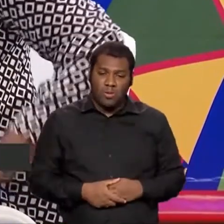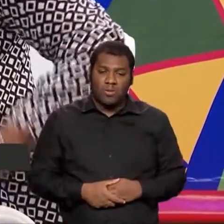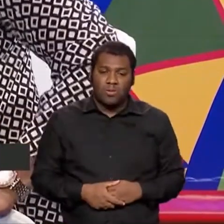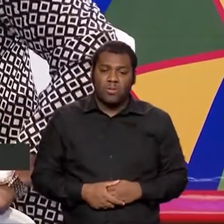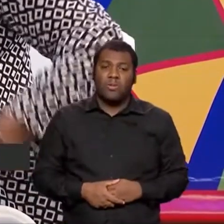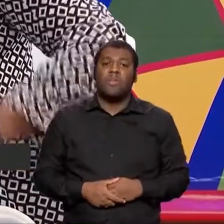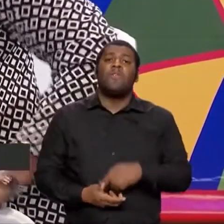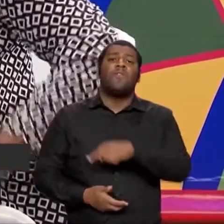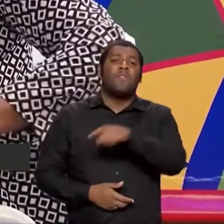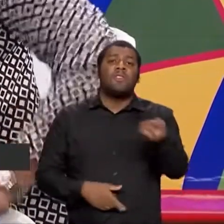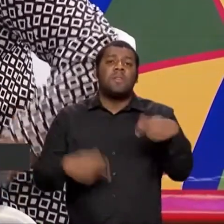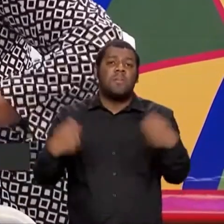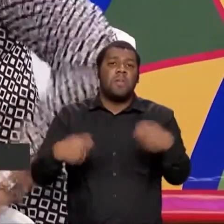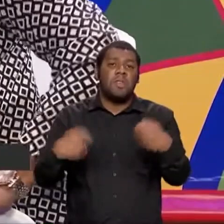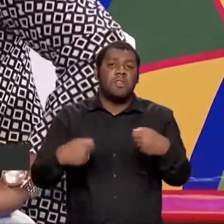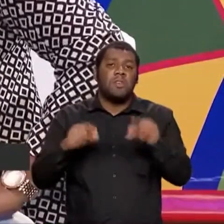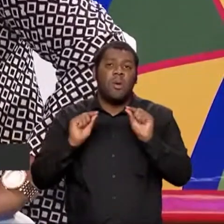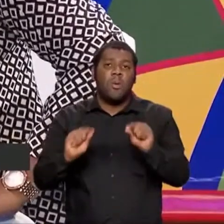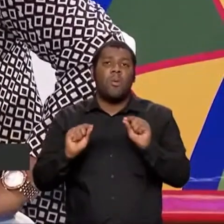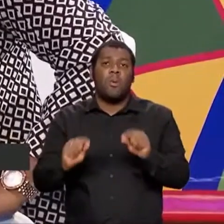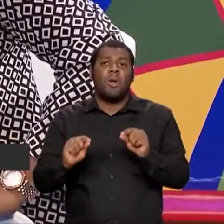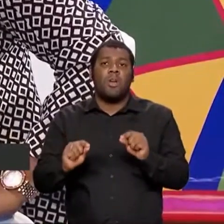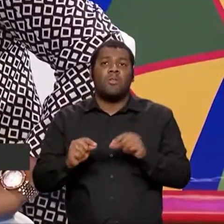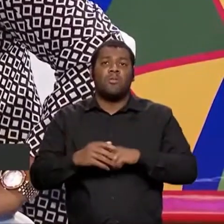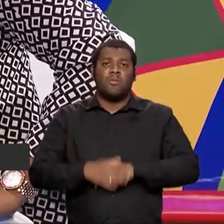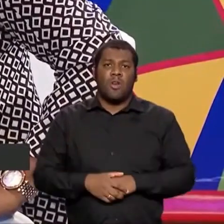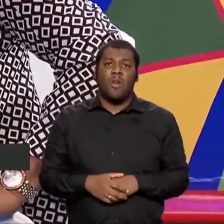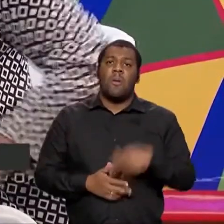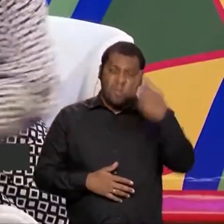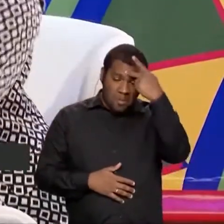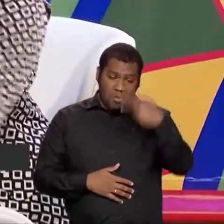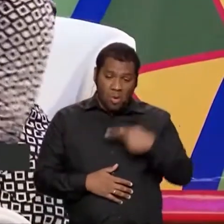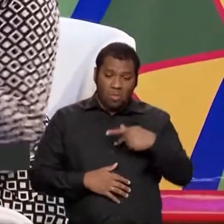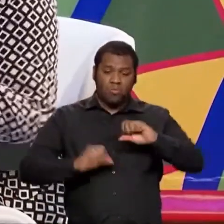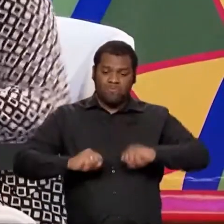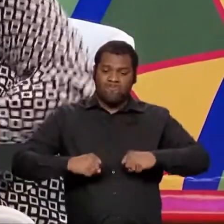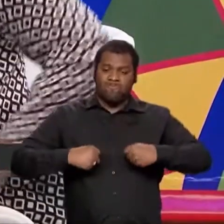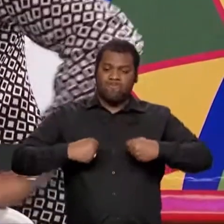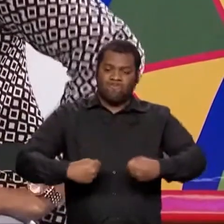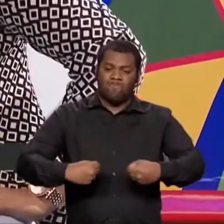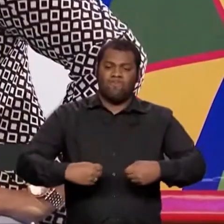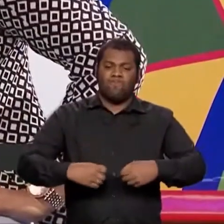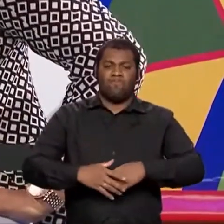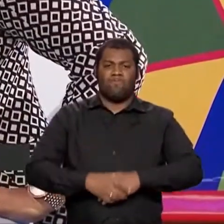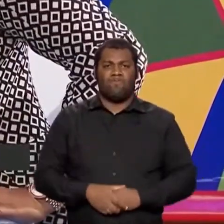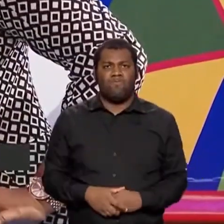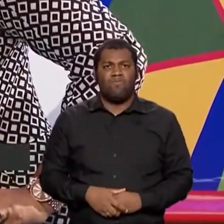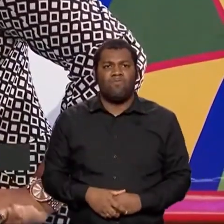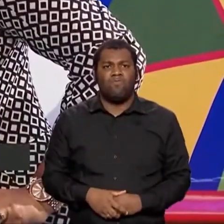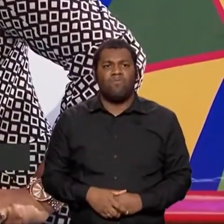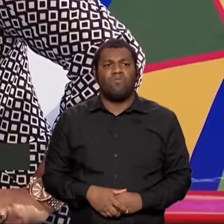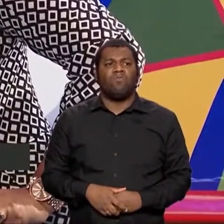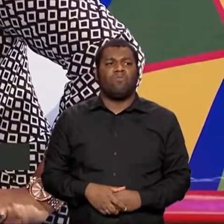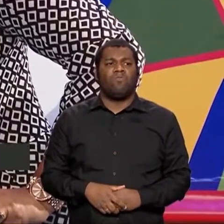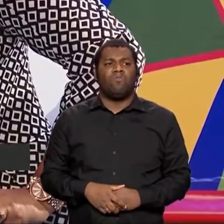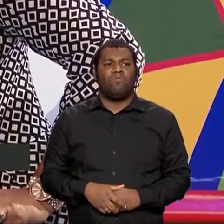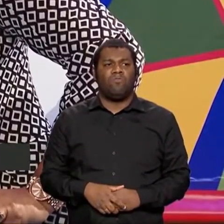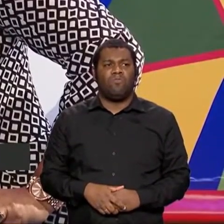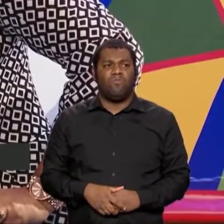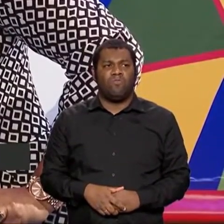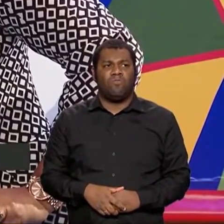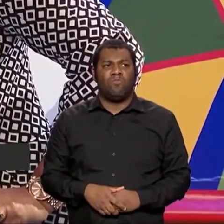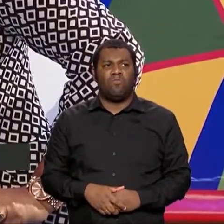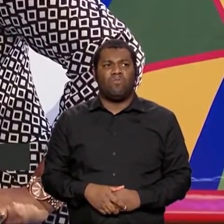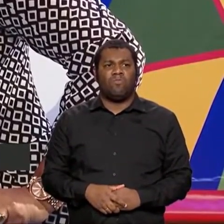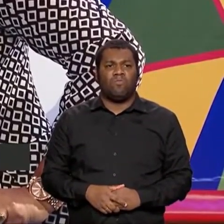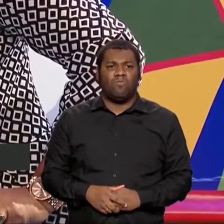temos que entender uma coisa, só quem nos socorre somos nós mesmos. Então, nós também temos que ter essa guarnição nossa, saber o que